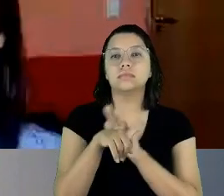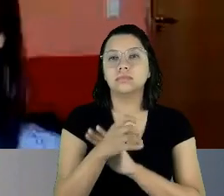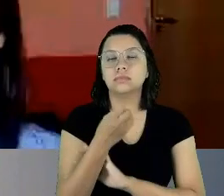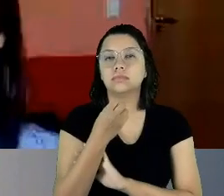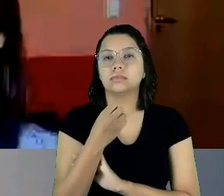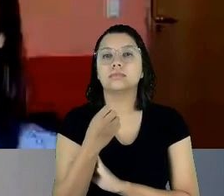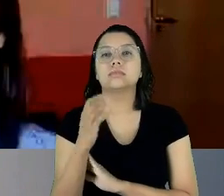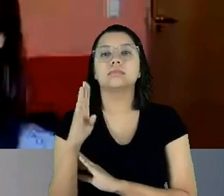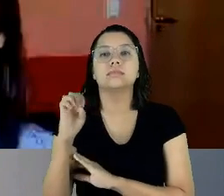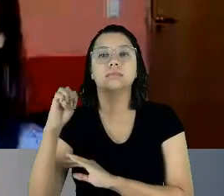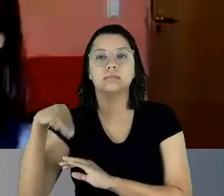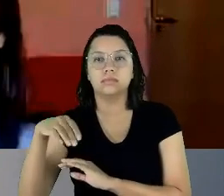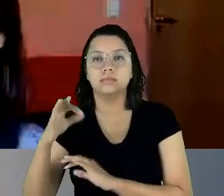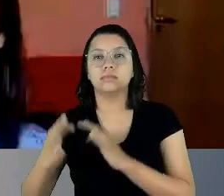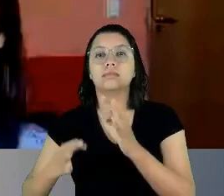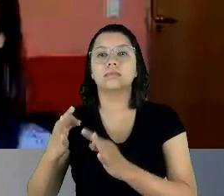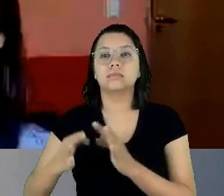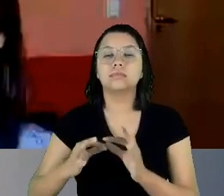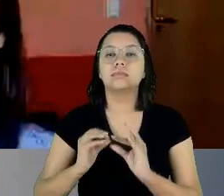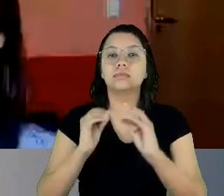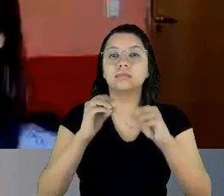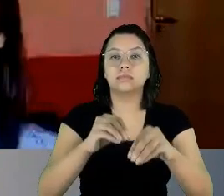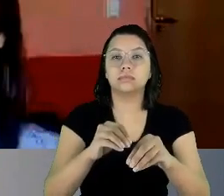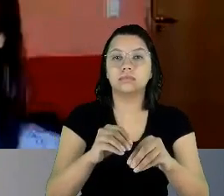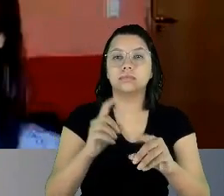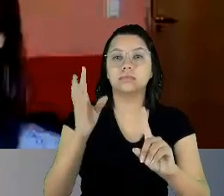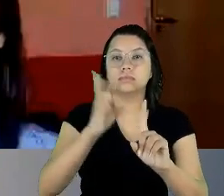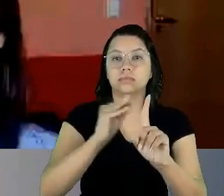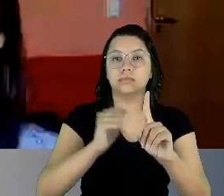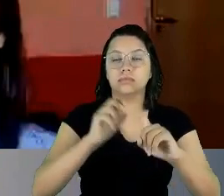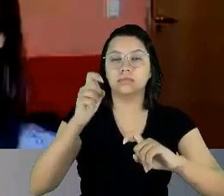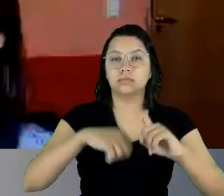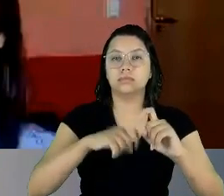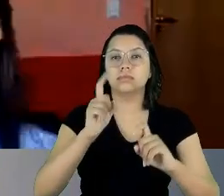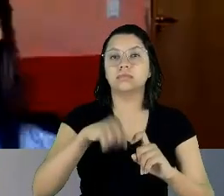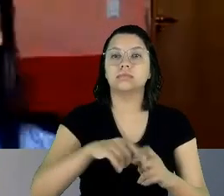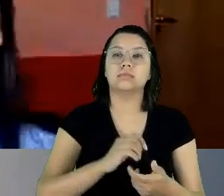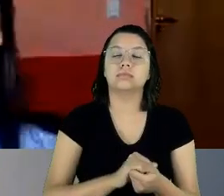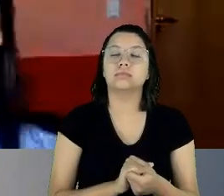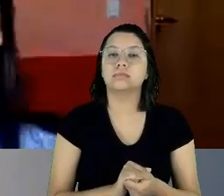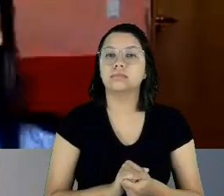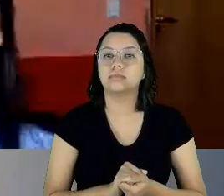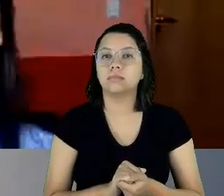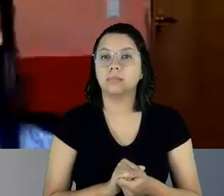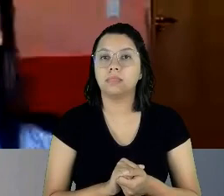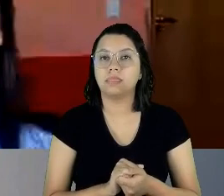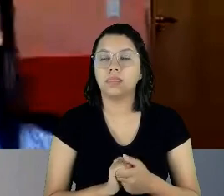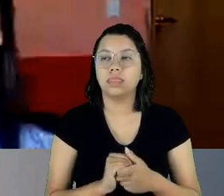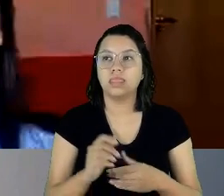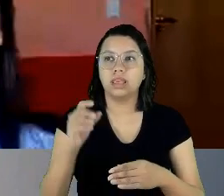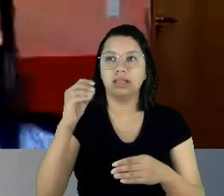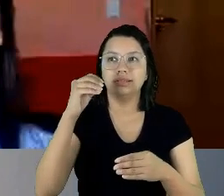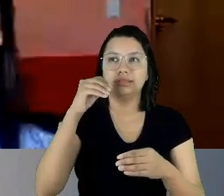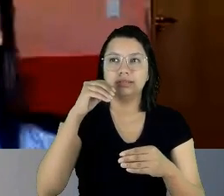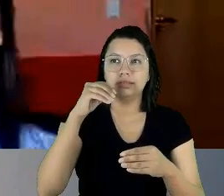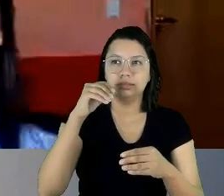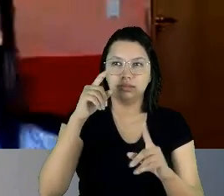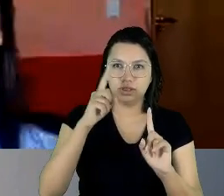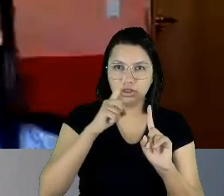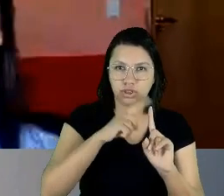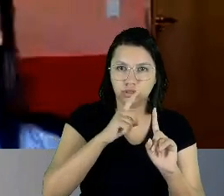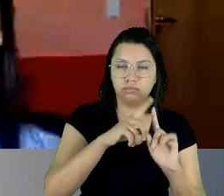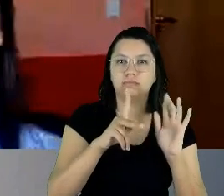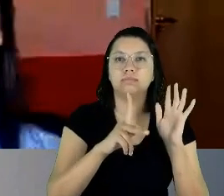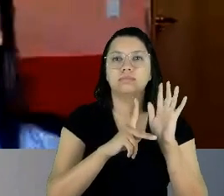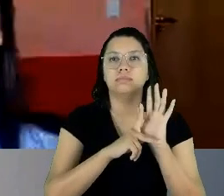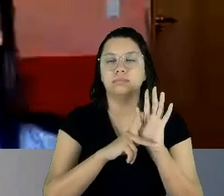do bem jurídico, né? Colocar a importunação sexual ali como dentro em uma